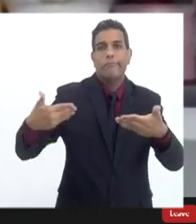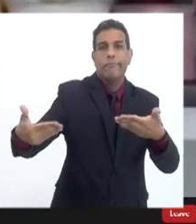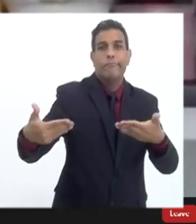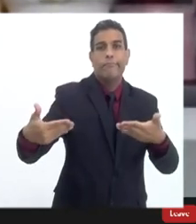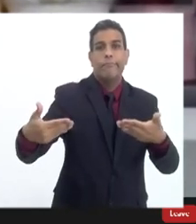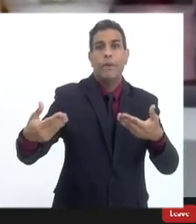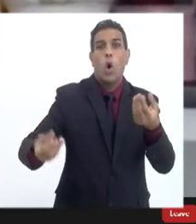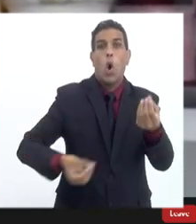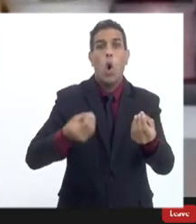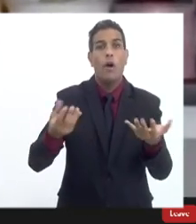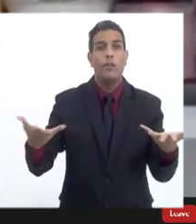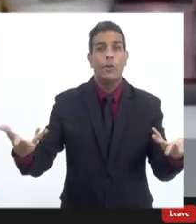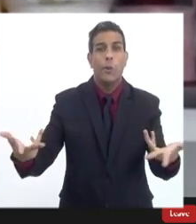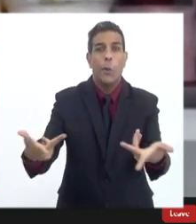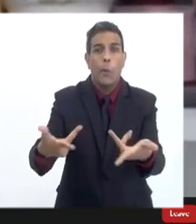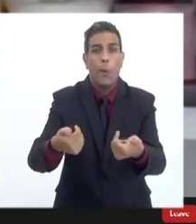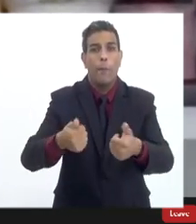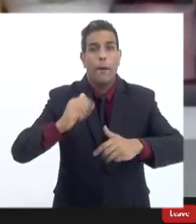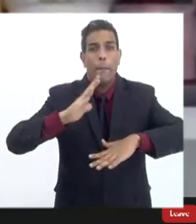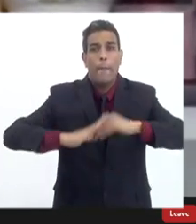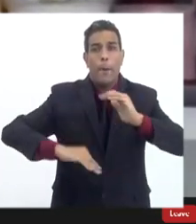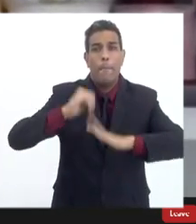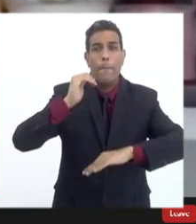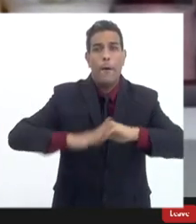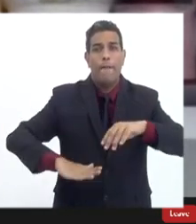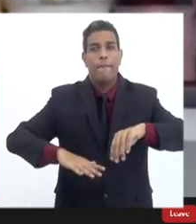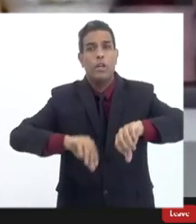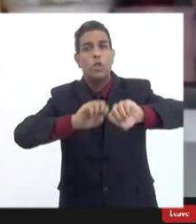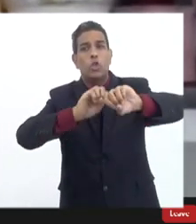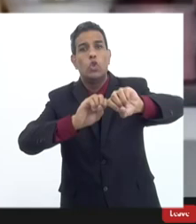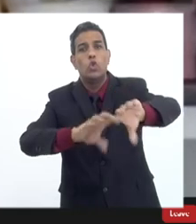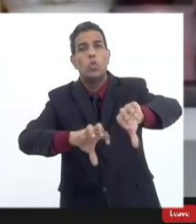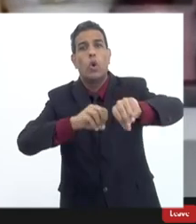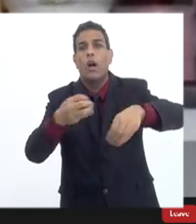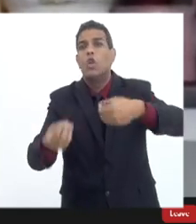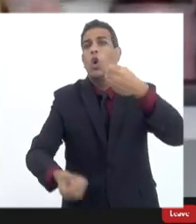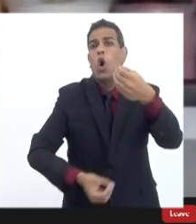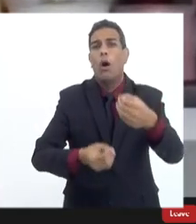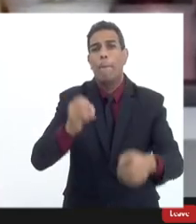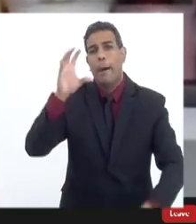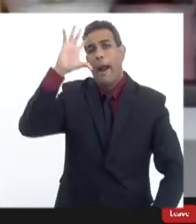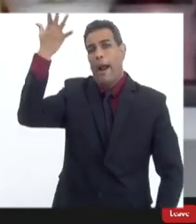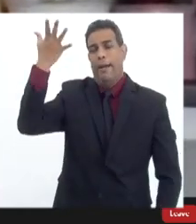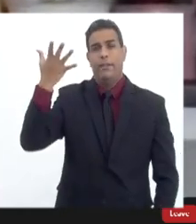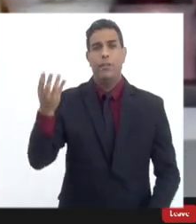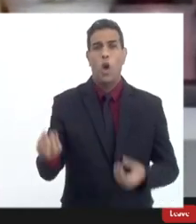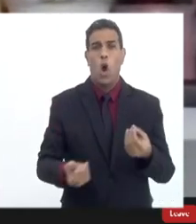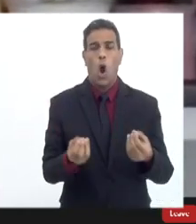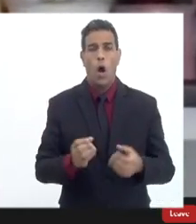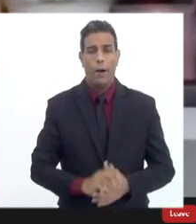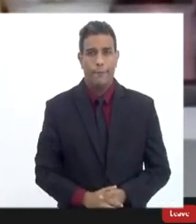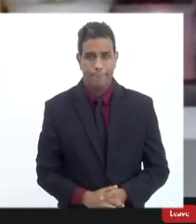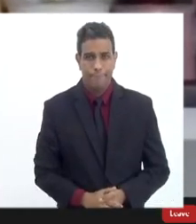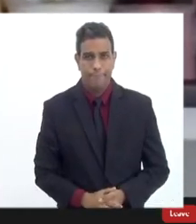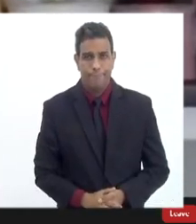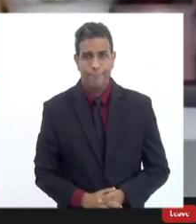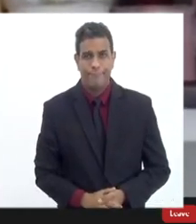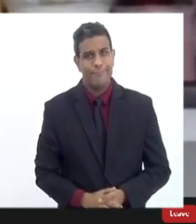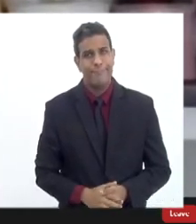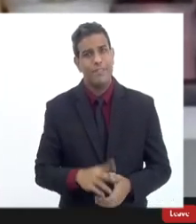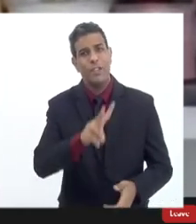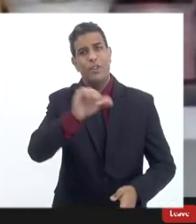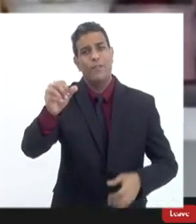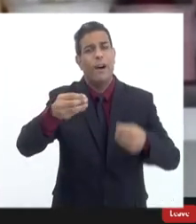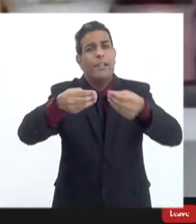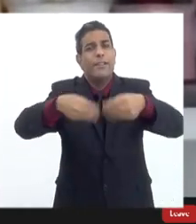na produção de qualidade desta educação e o socialmente referenciado vai escorrer pelo ralo,